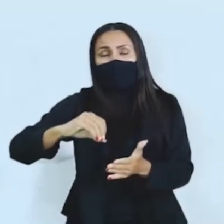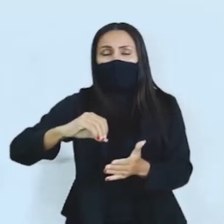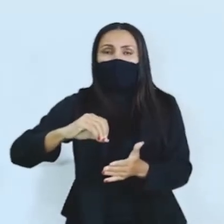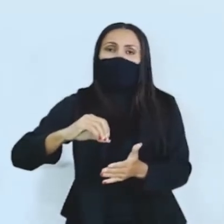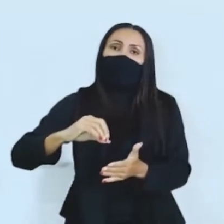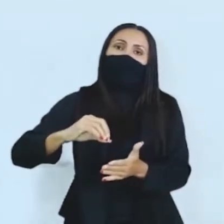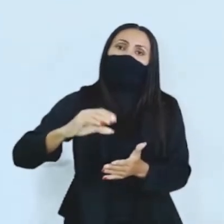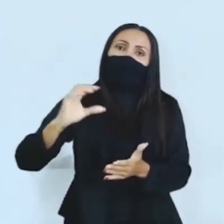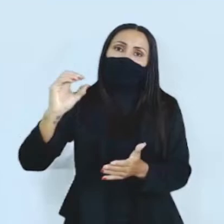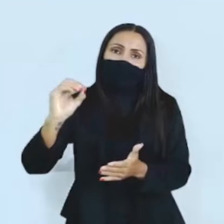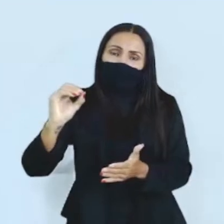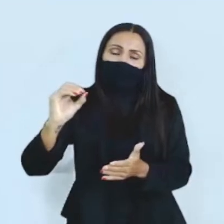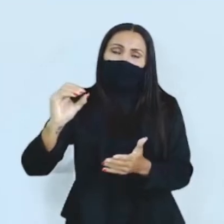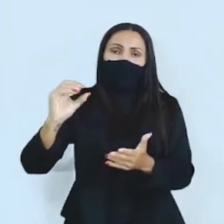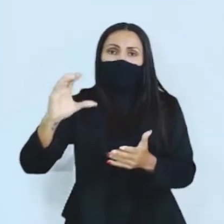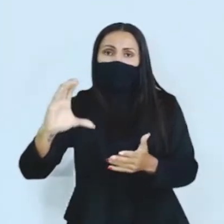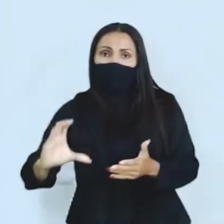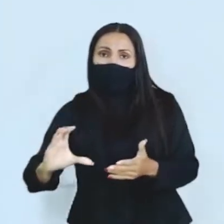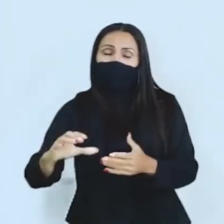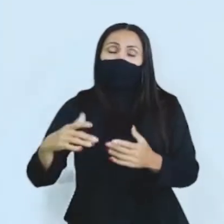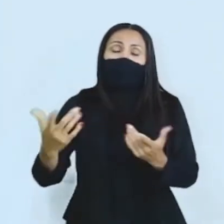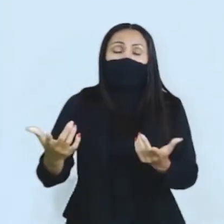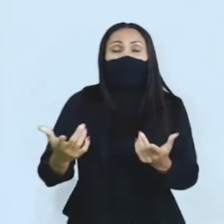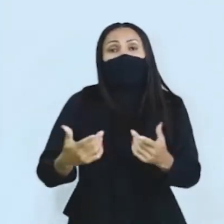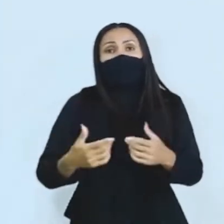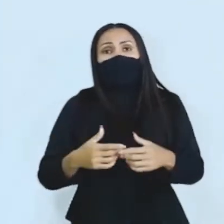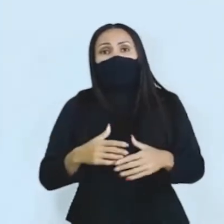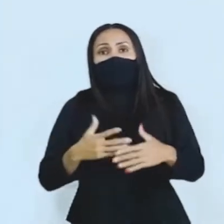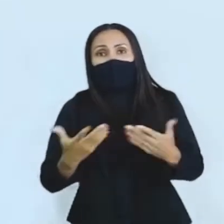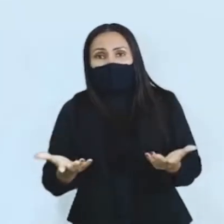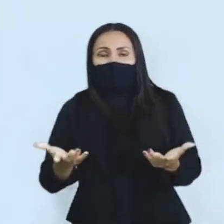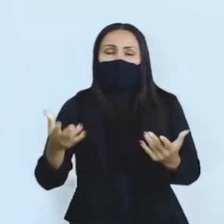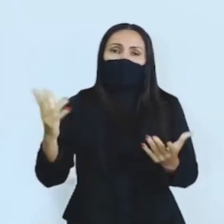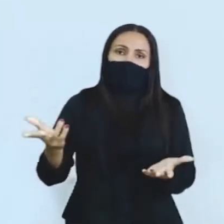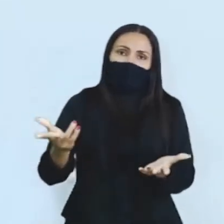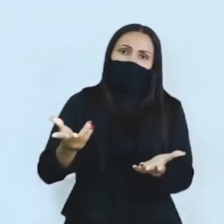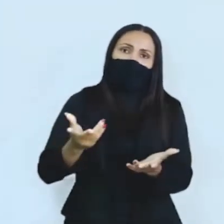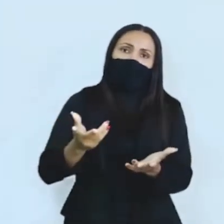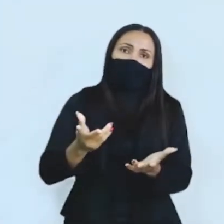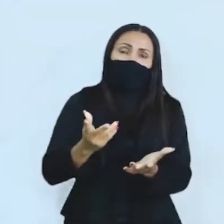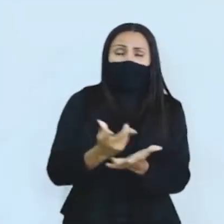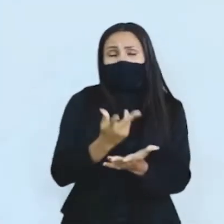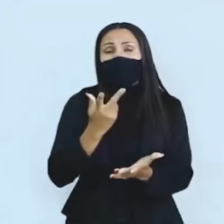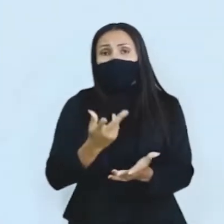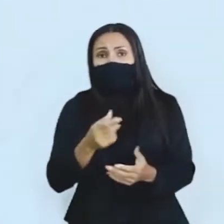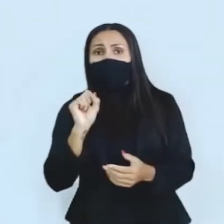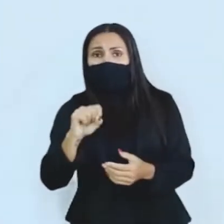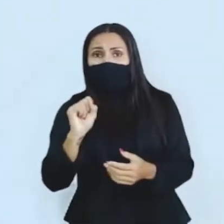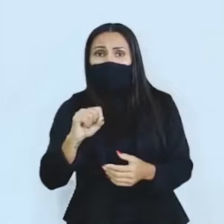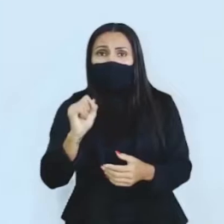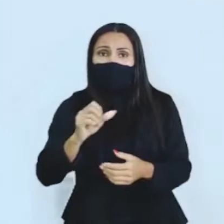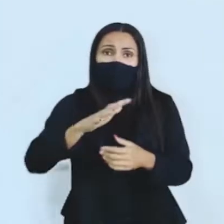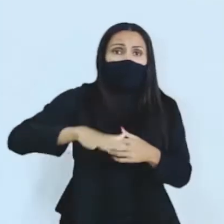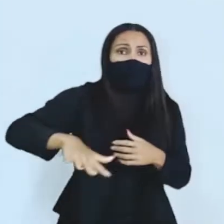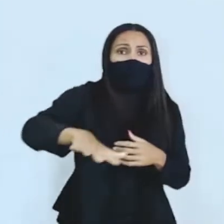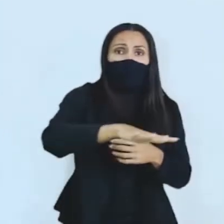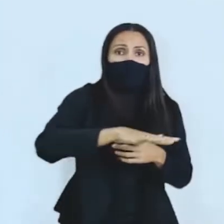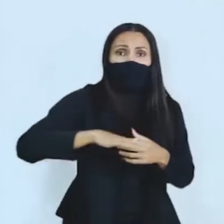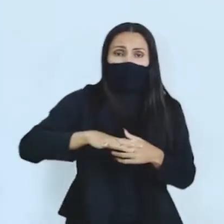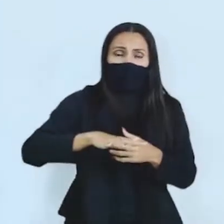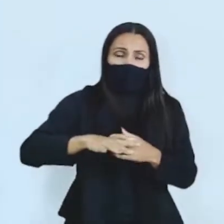projetantes elas são ortogonais e, portanto, perpendiculares em relação a esse plano de